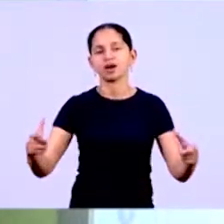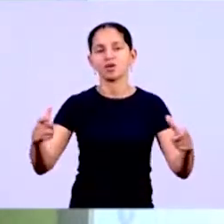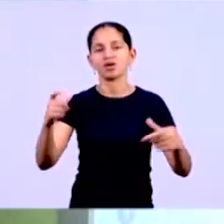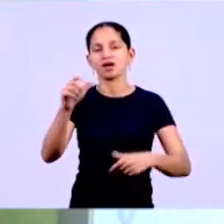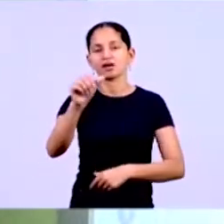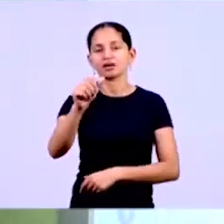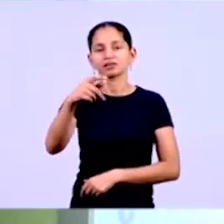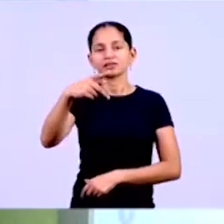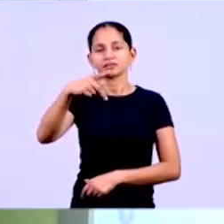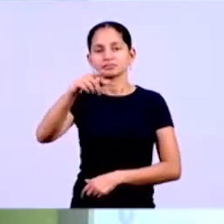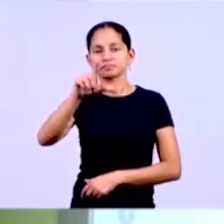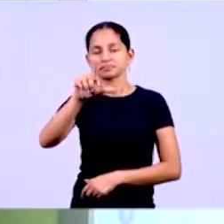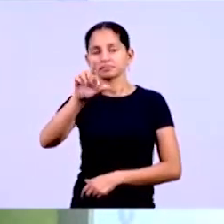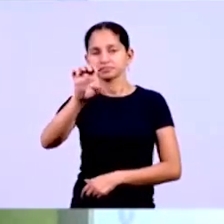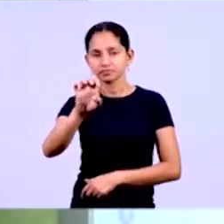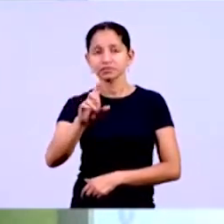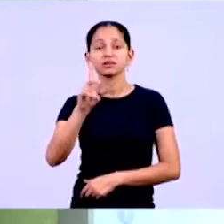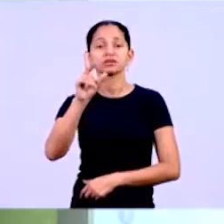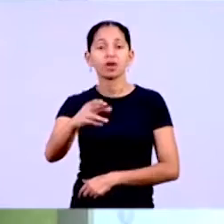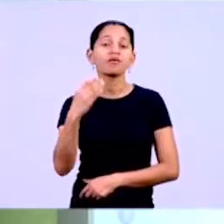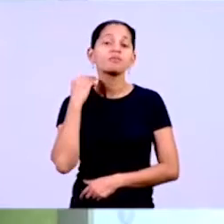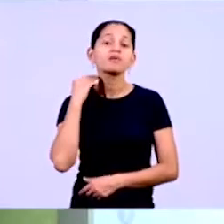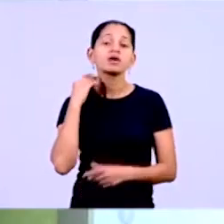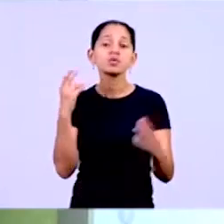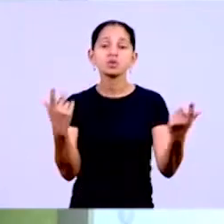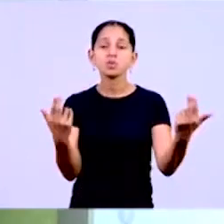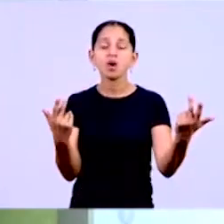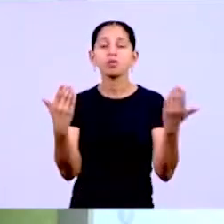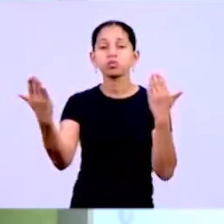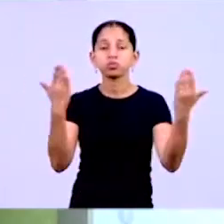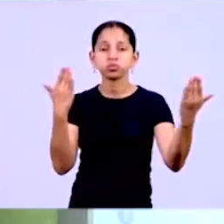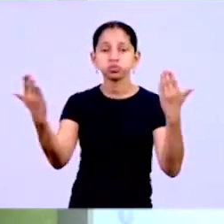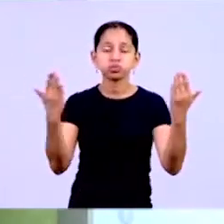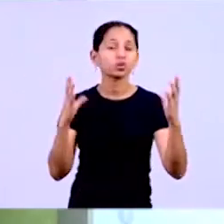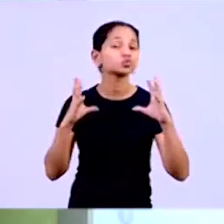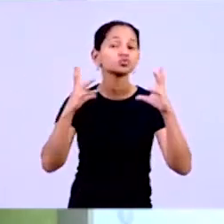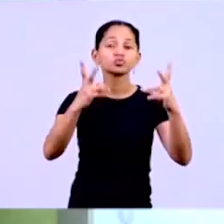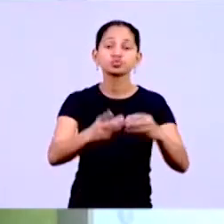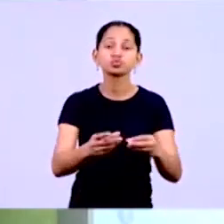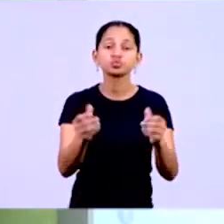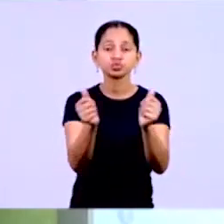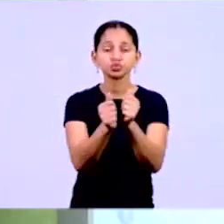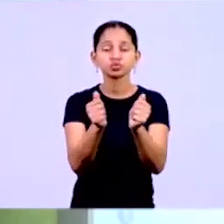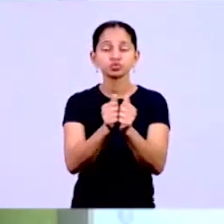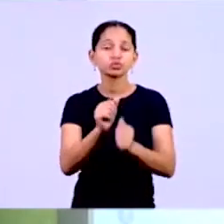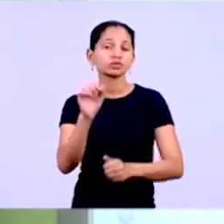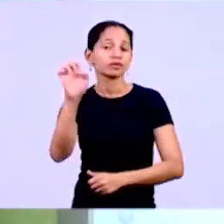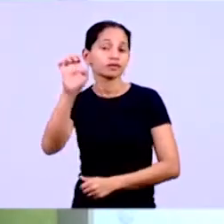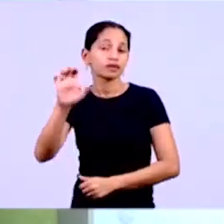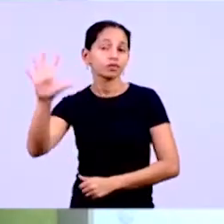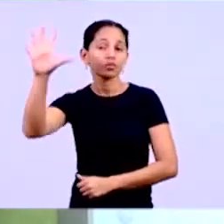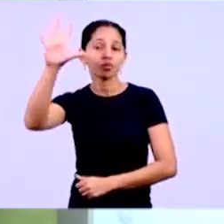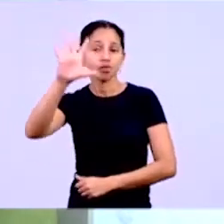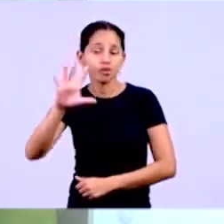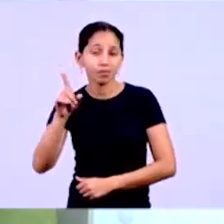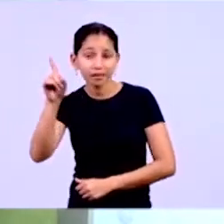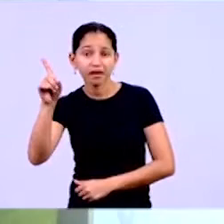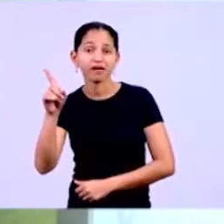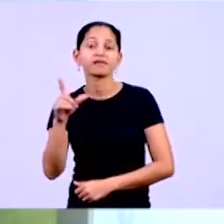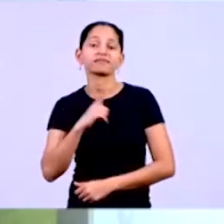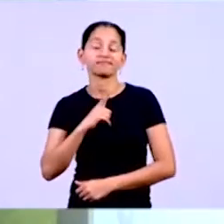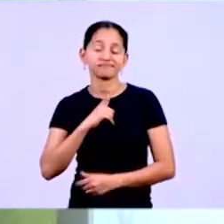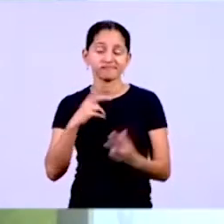Apple tem o mesmo valor de mercado que quase todos os bancos da Europa juntos. Imagina o poder dela,